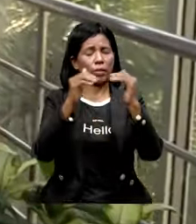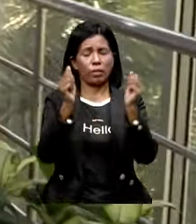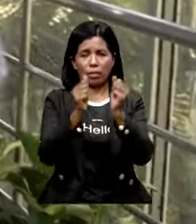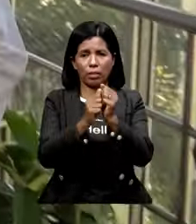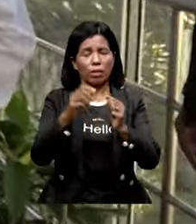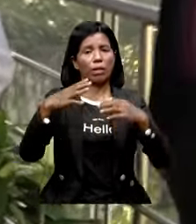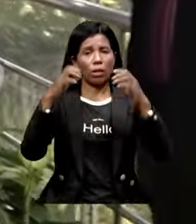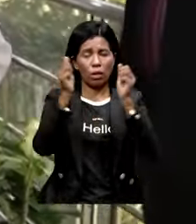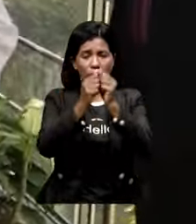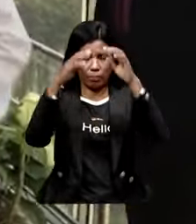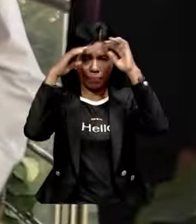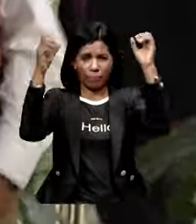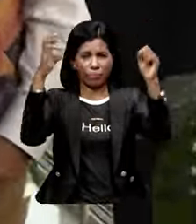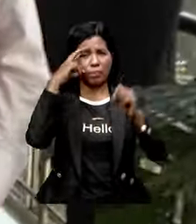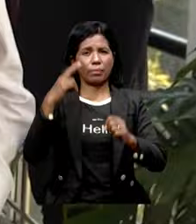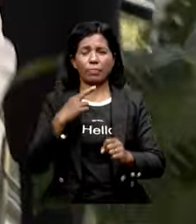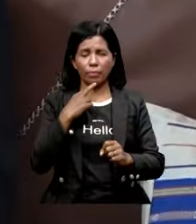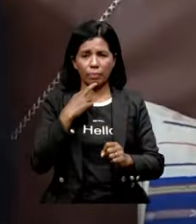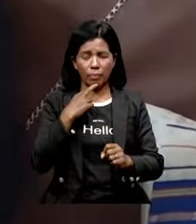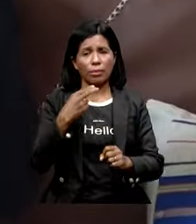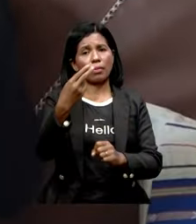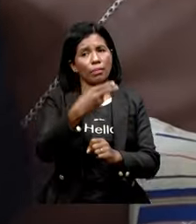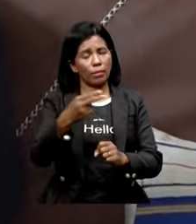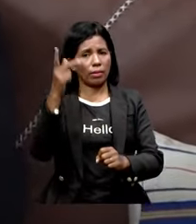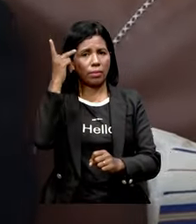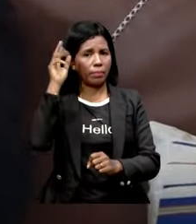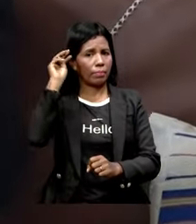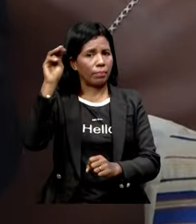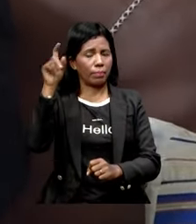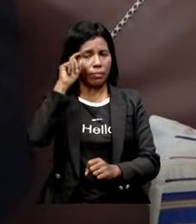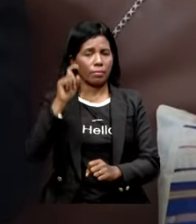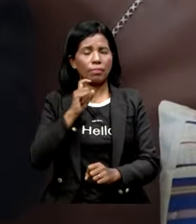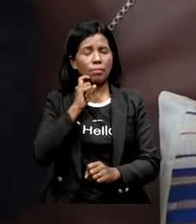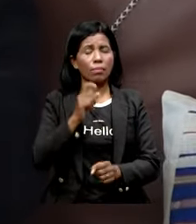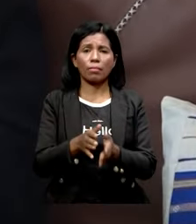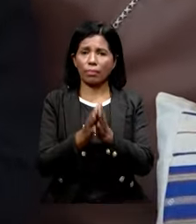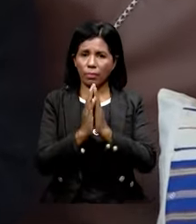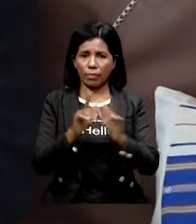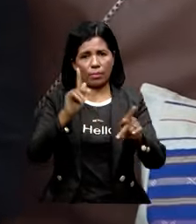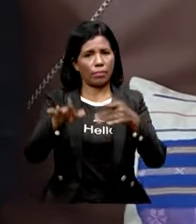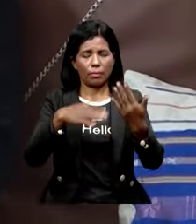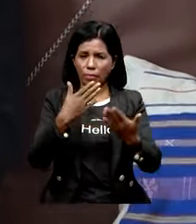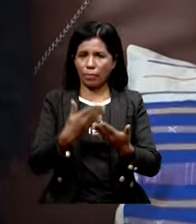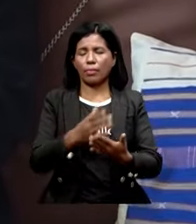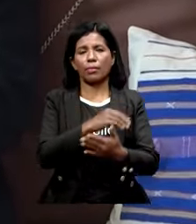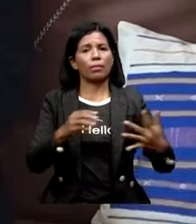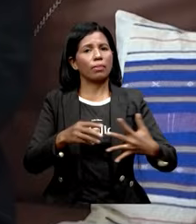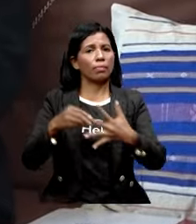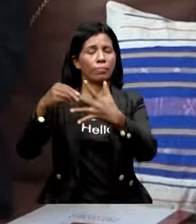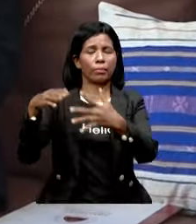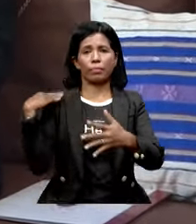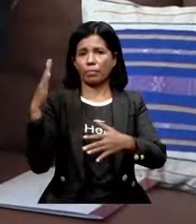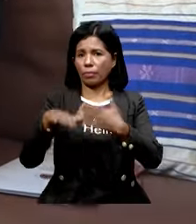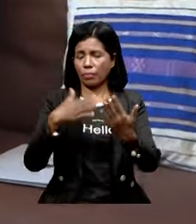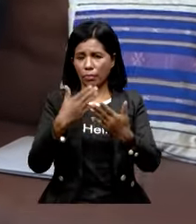o presidente da República, Zé Ramazorta, Quintané, primeiro-ministro, Carala Sana Guzmão, russo, Bacidadão Roto, Liu, Juventude Cira,